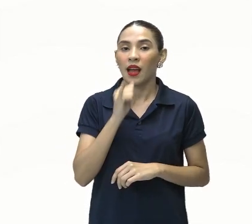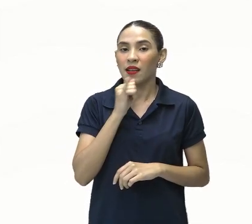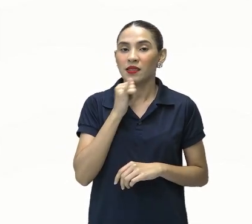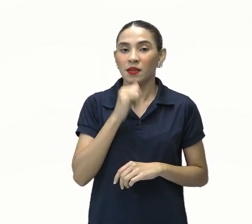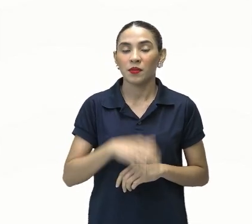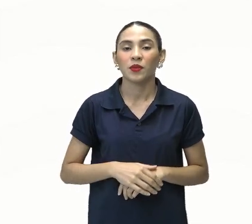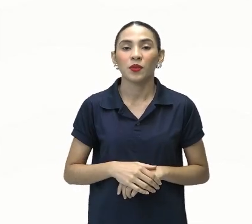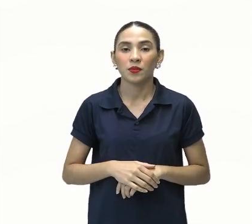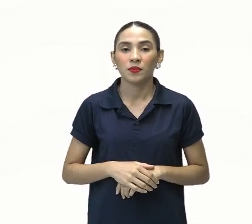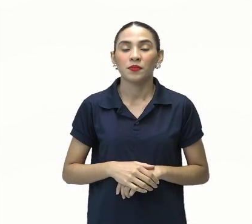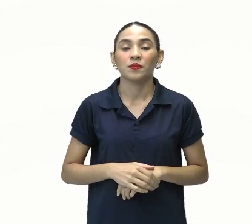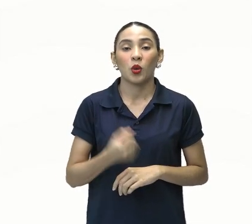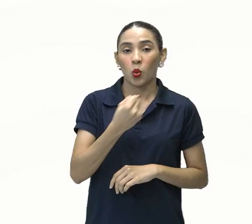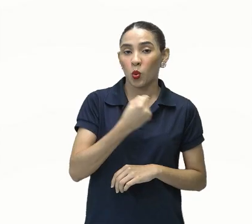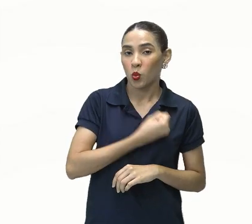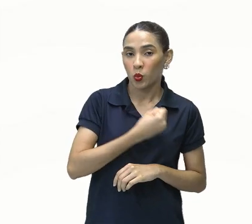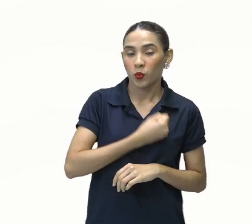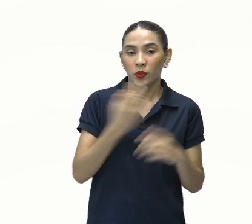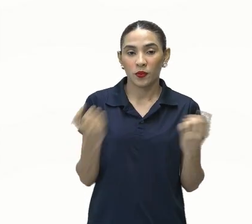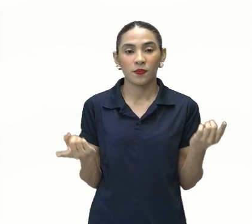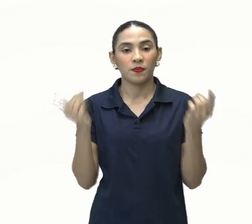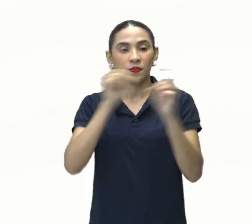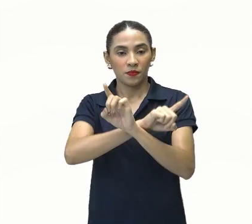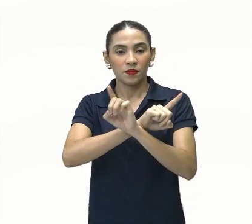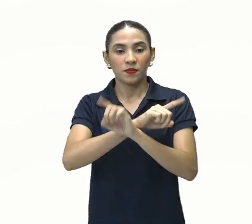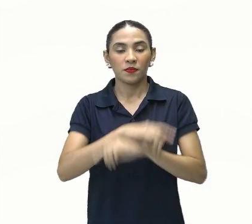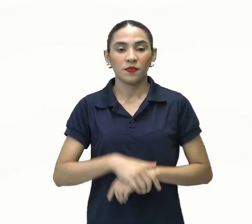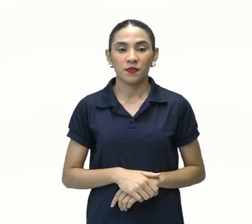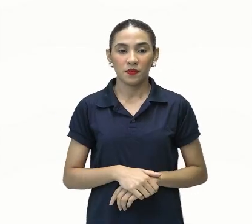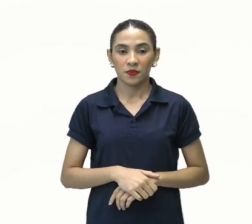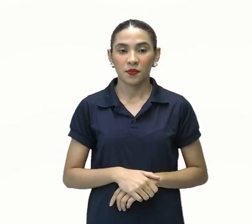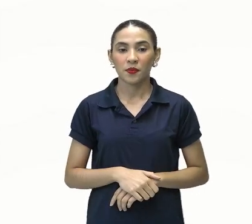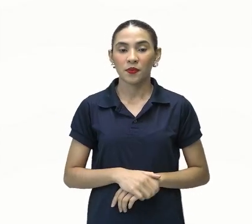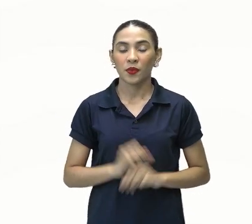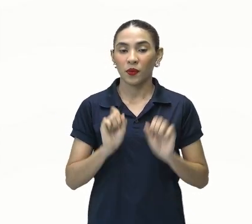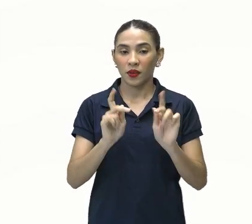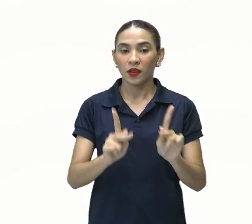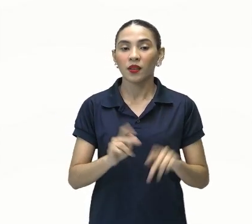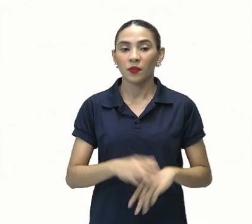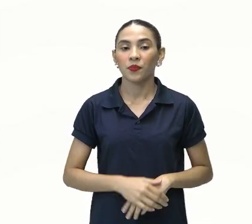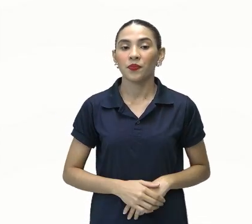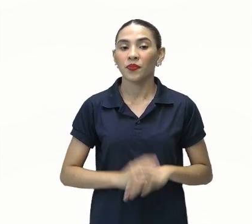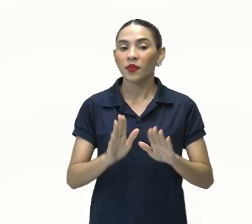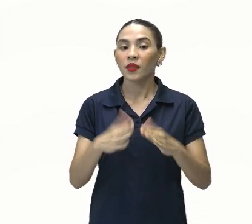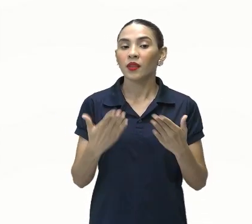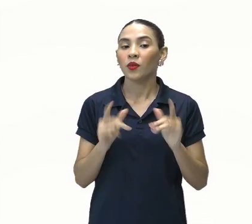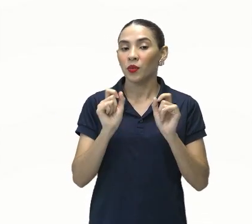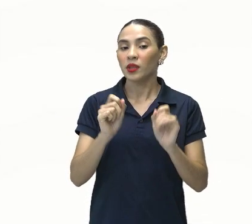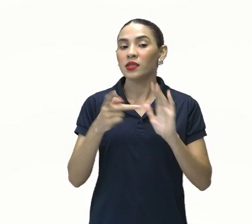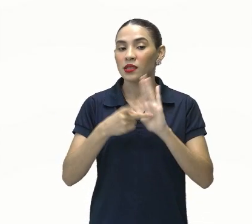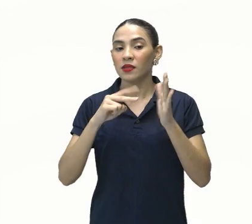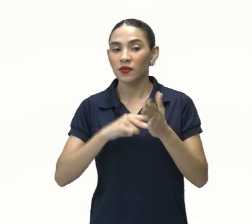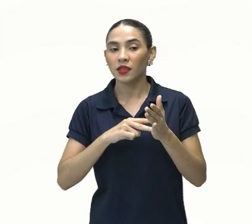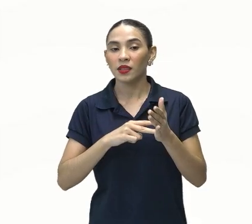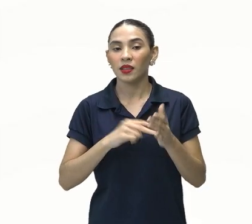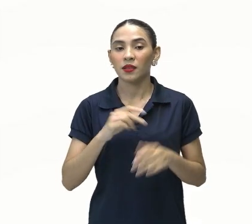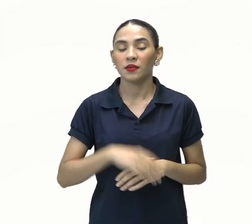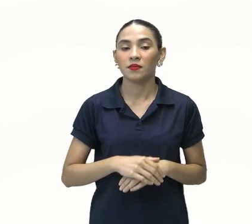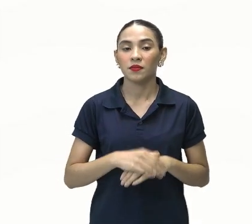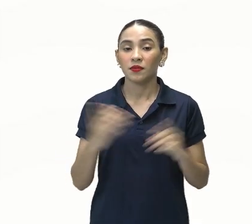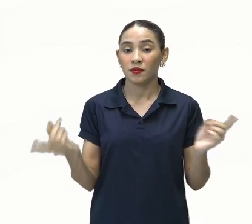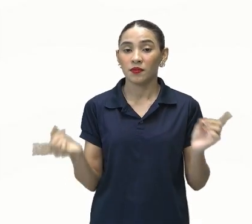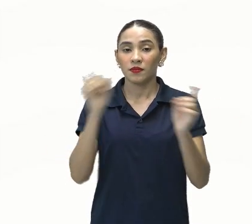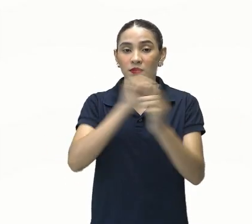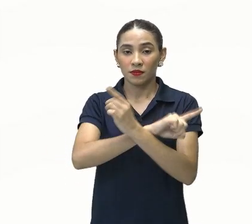inversamente proporcionais. Tá bom? Então, o que é que significa as grandezas